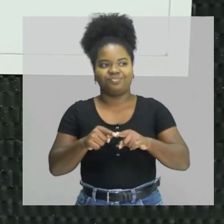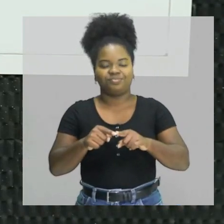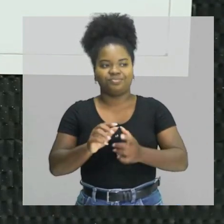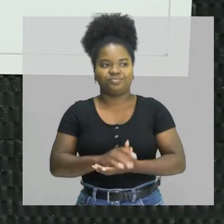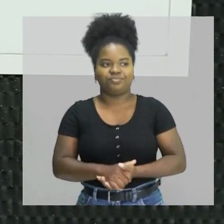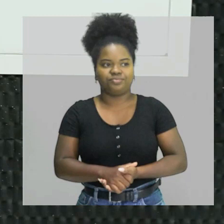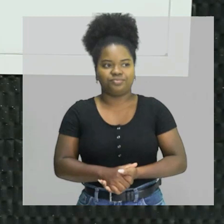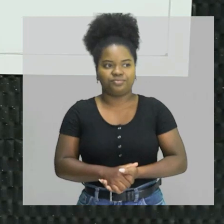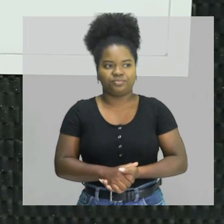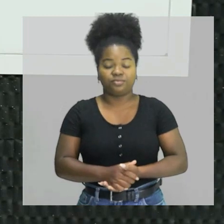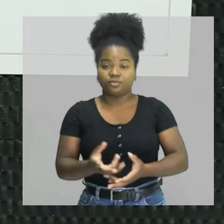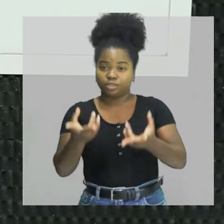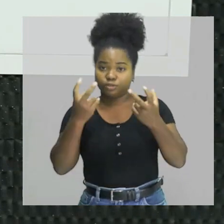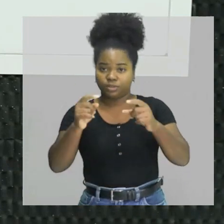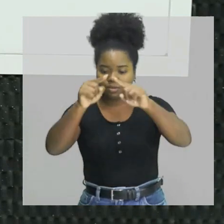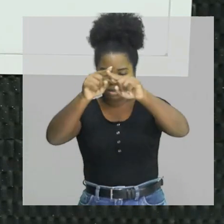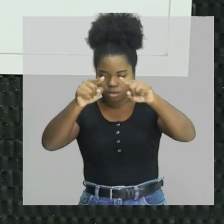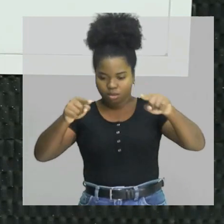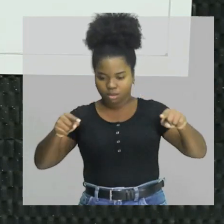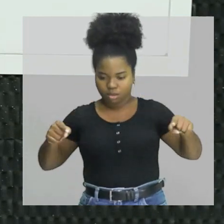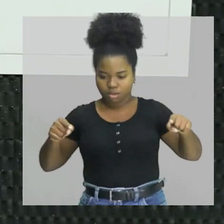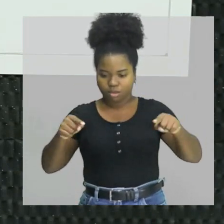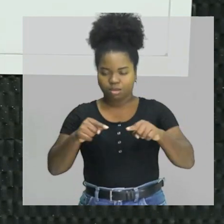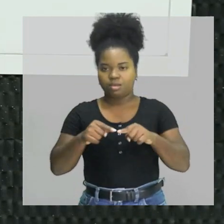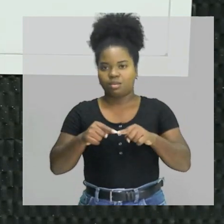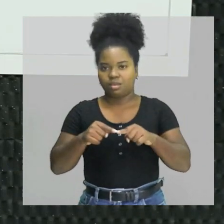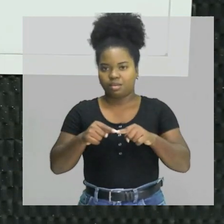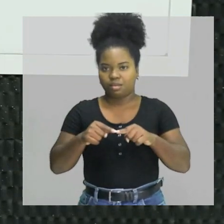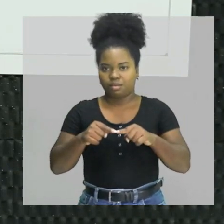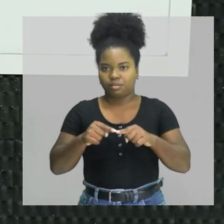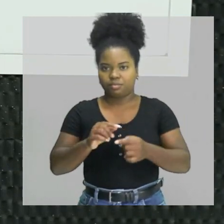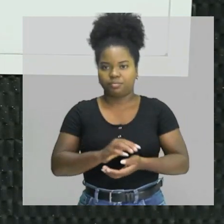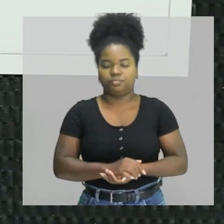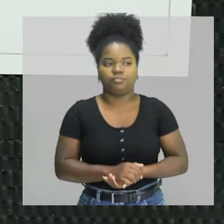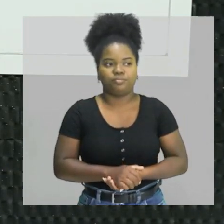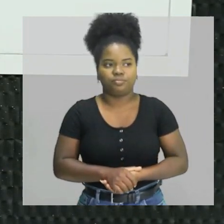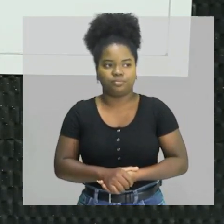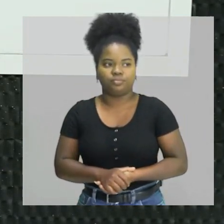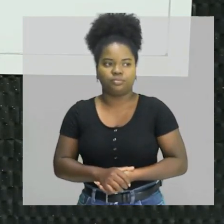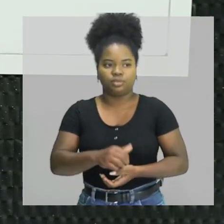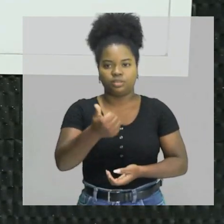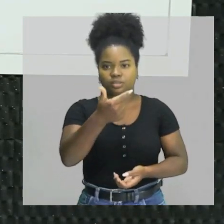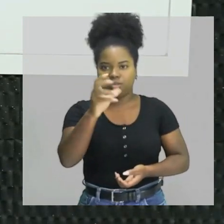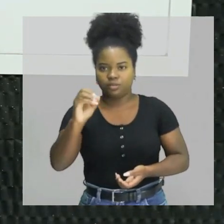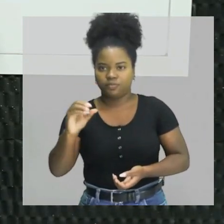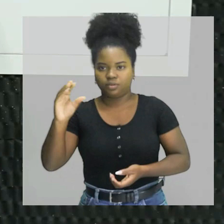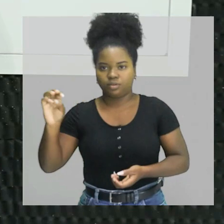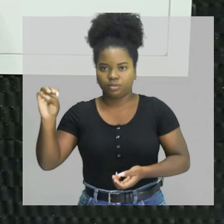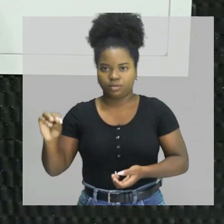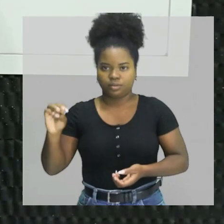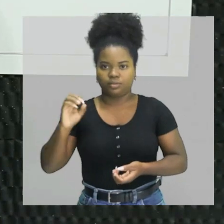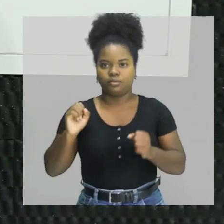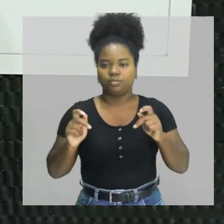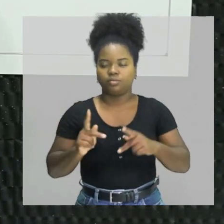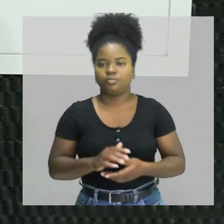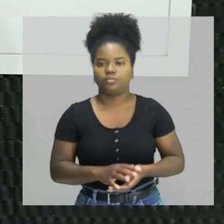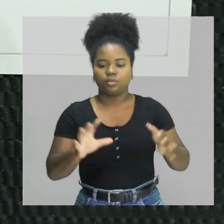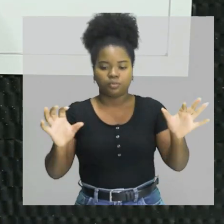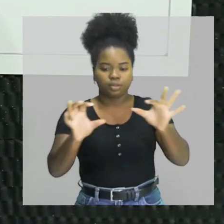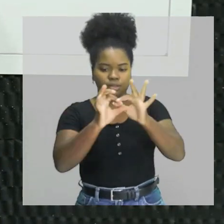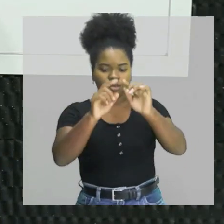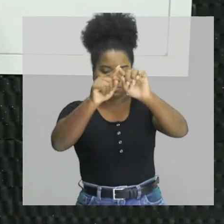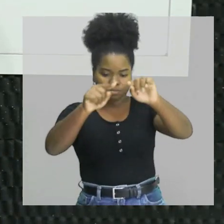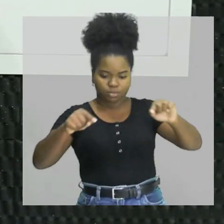equilátero de raio 120 centímetros. Olha só. Tá? Liguei os